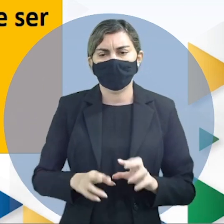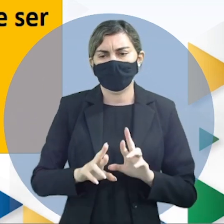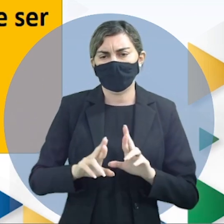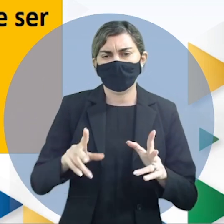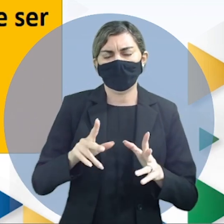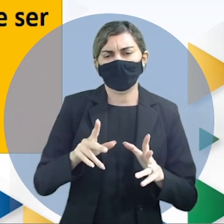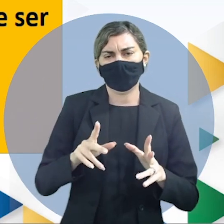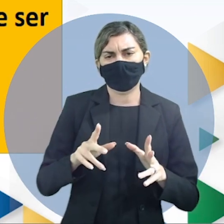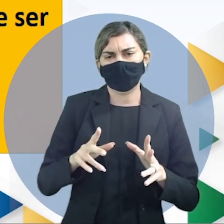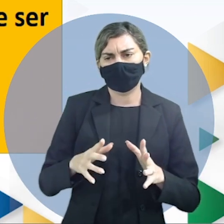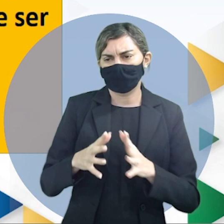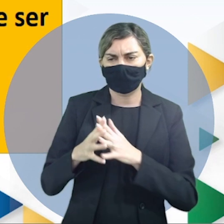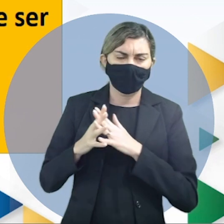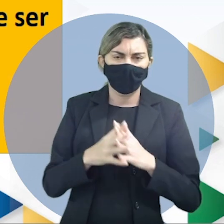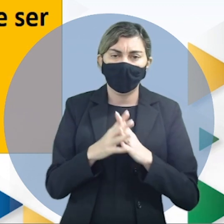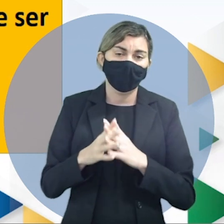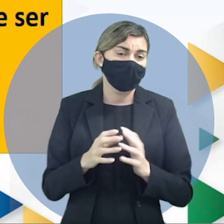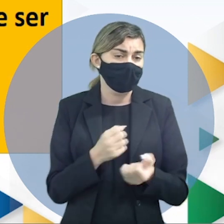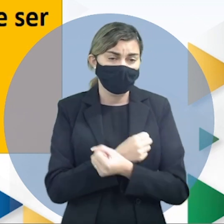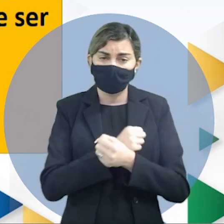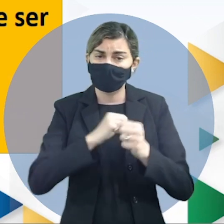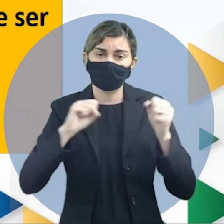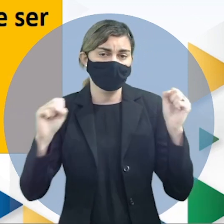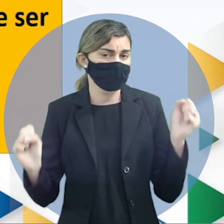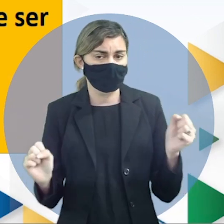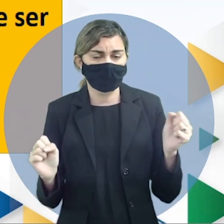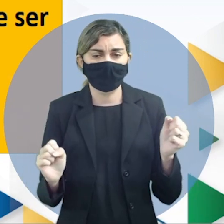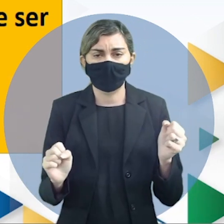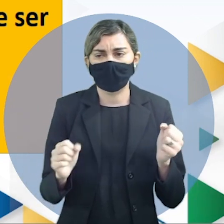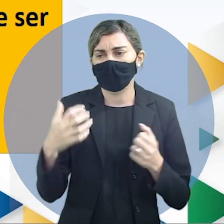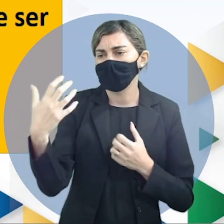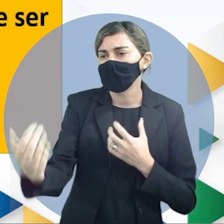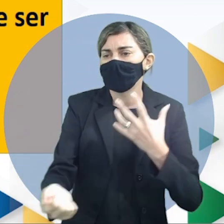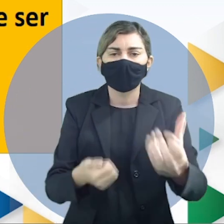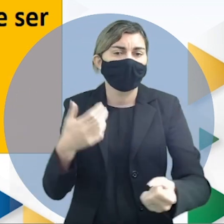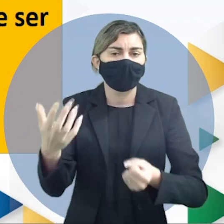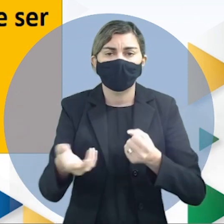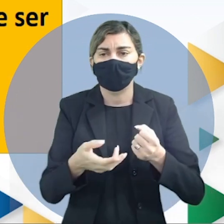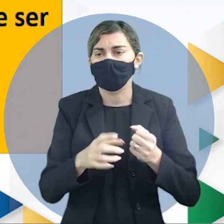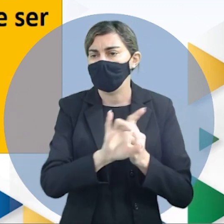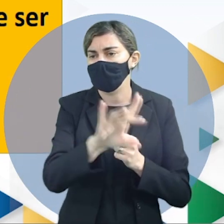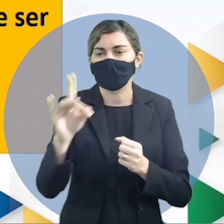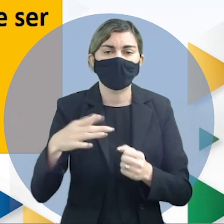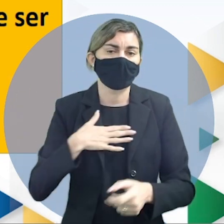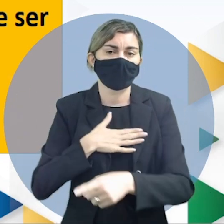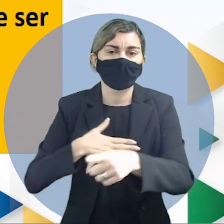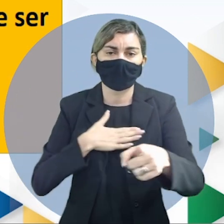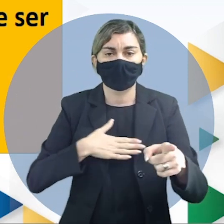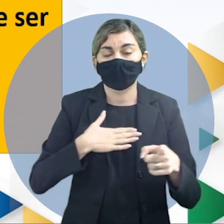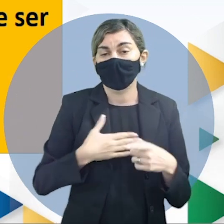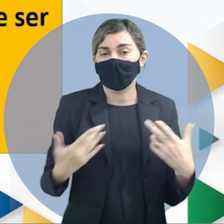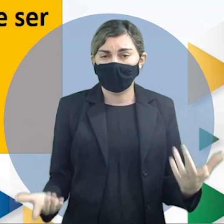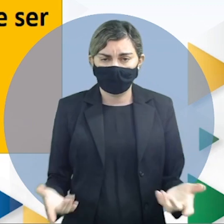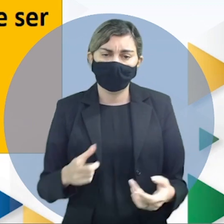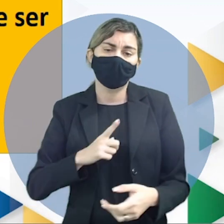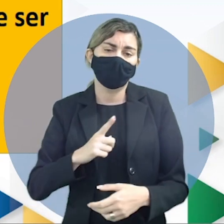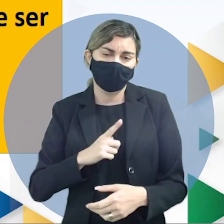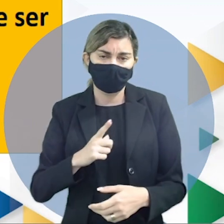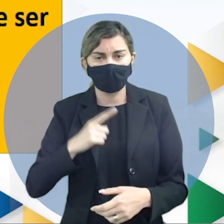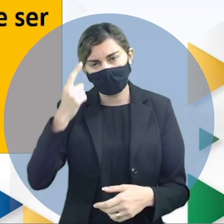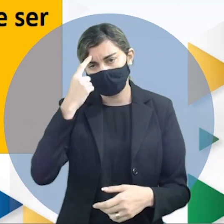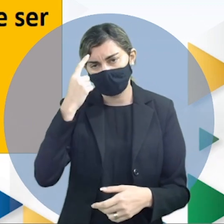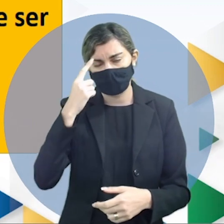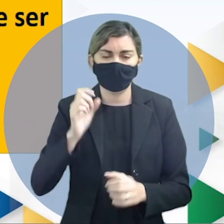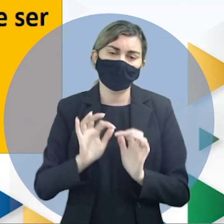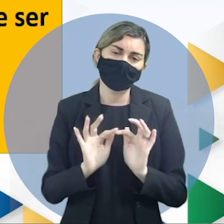tão contraditórios que é impossível atender as suas demandas para satisfazê-los tenha em